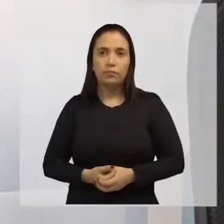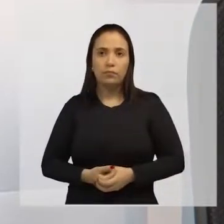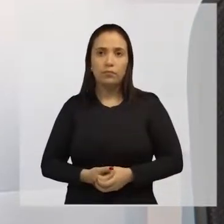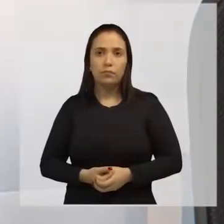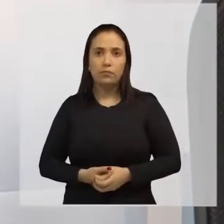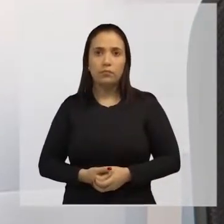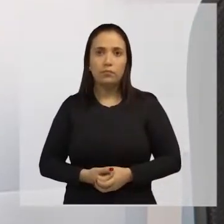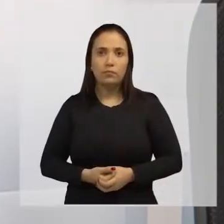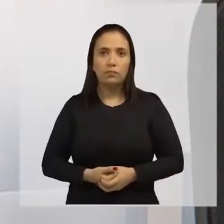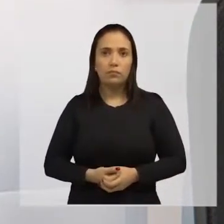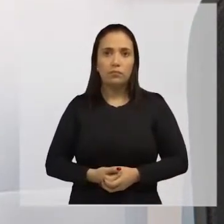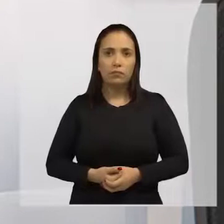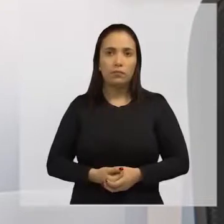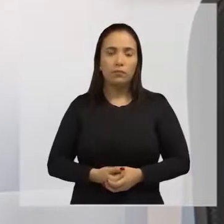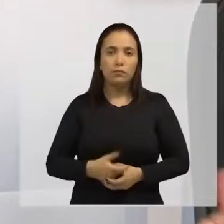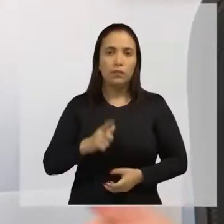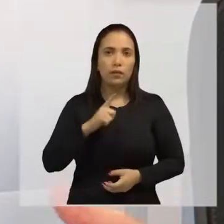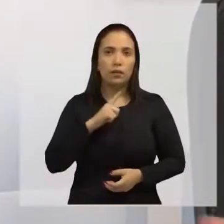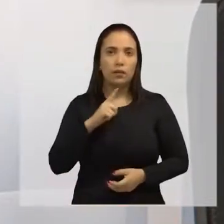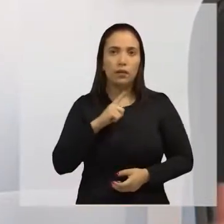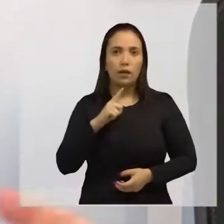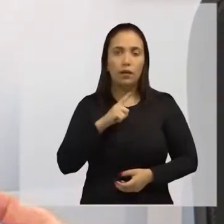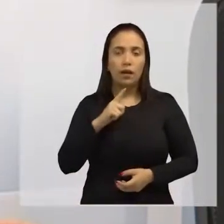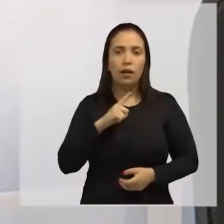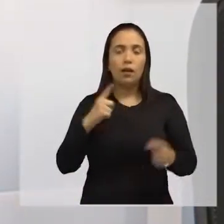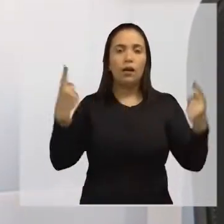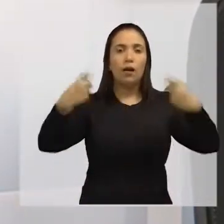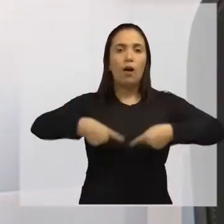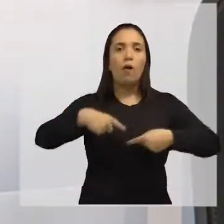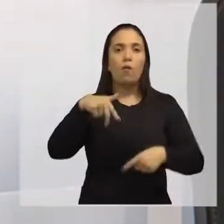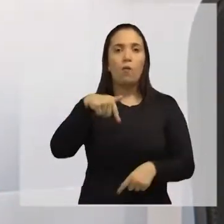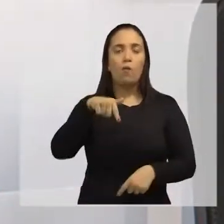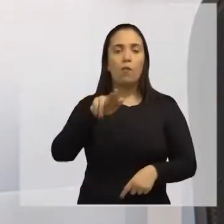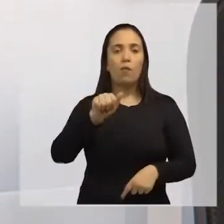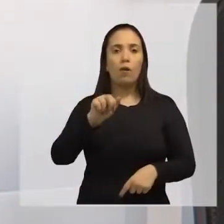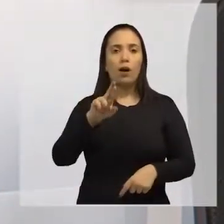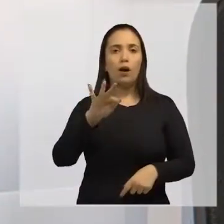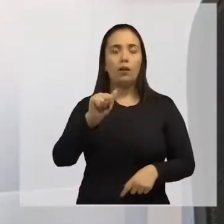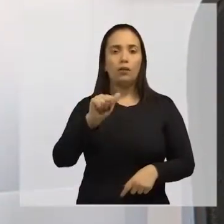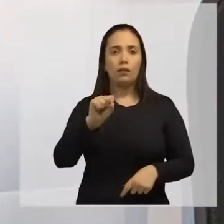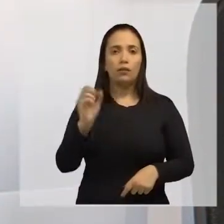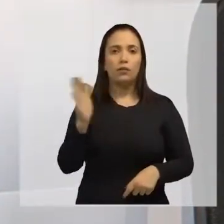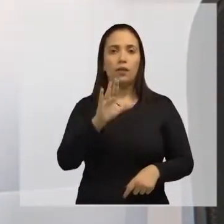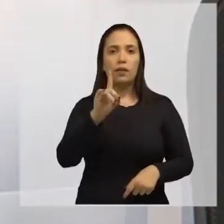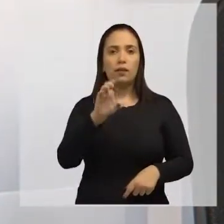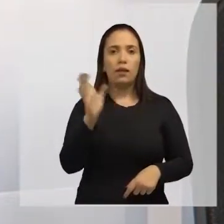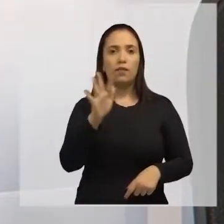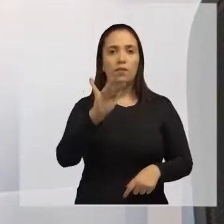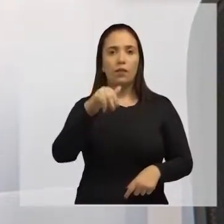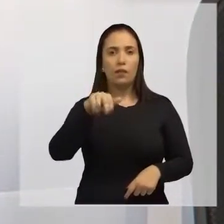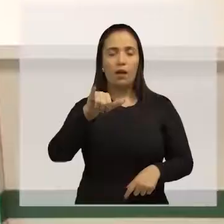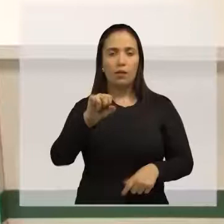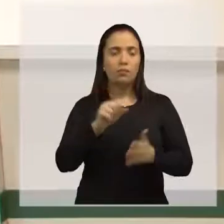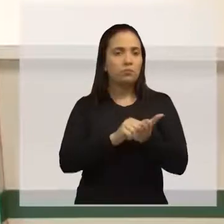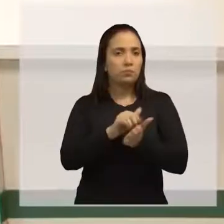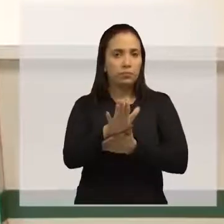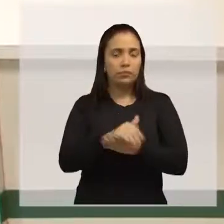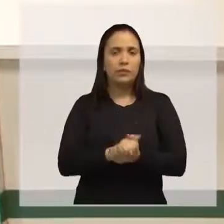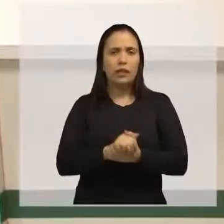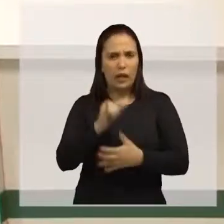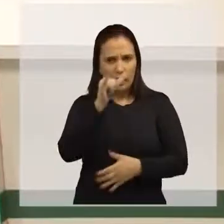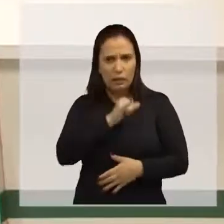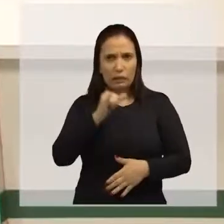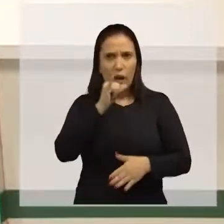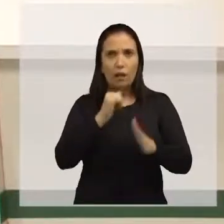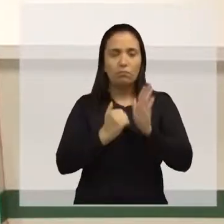Que a gente chegou nas quartas de finais também, mas também voltamos para casa. Rapaz, a Itália mandou a gente para casa,